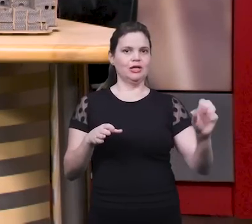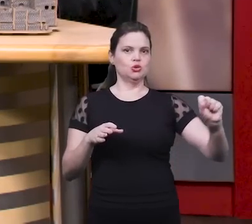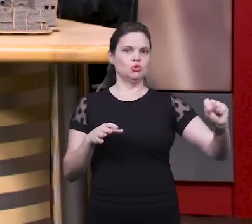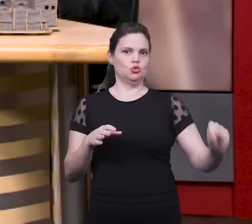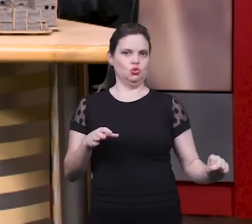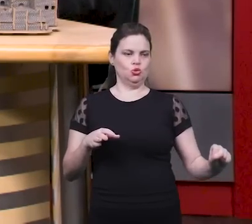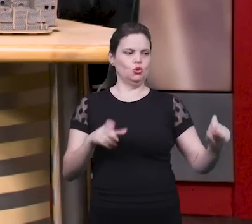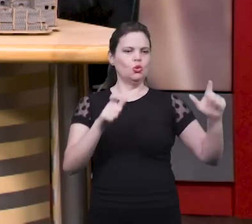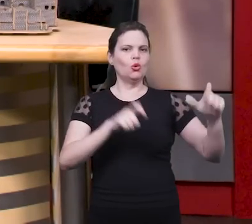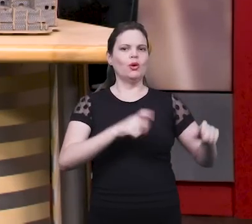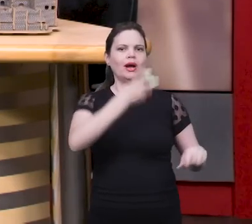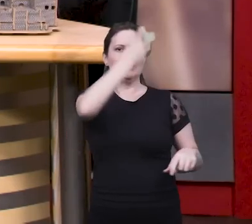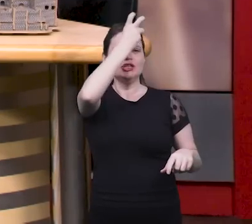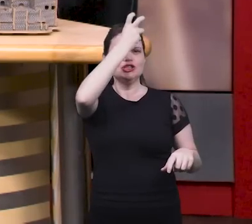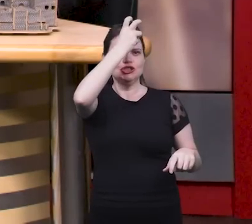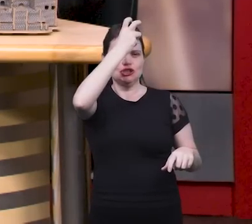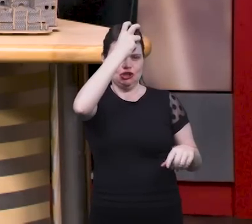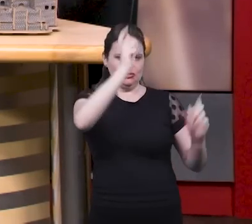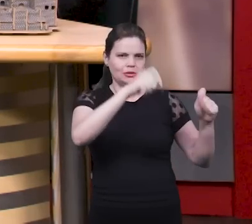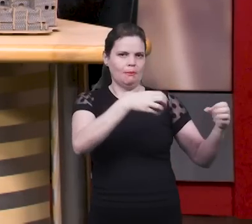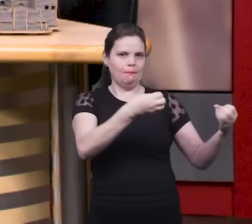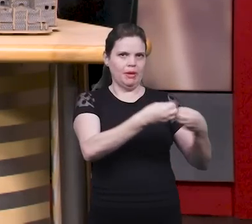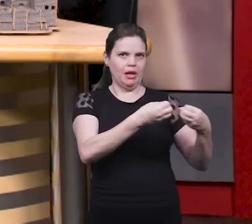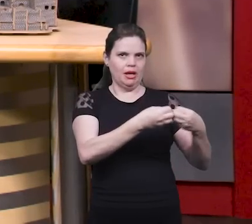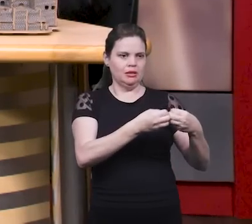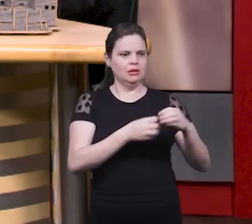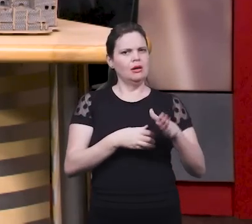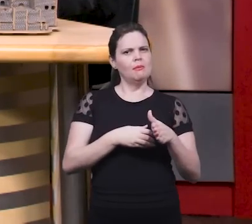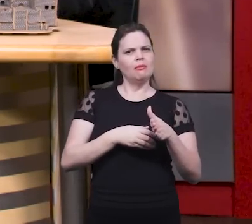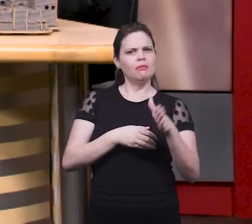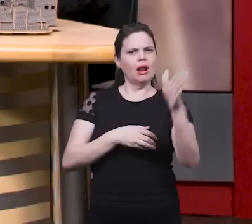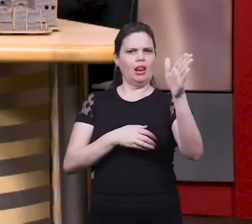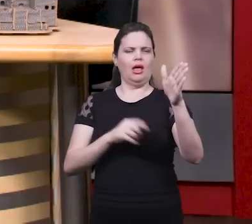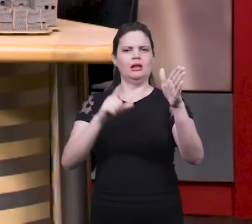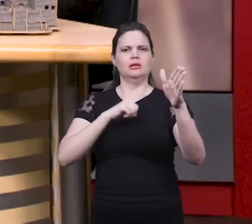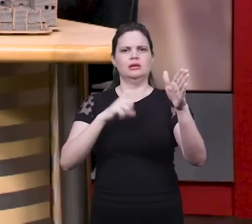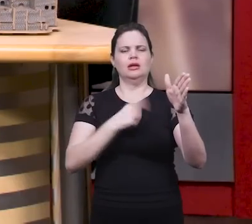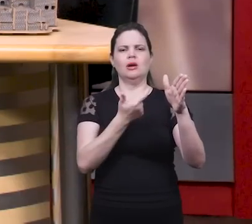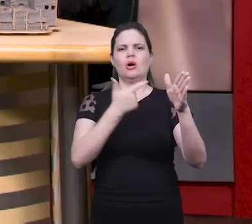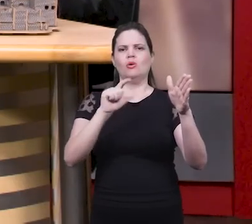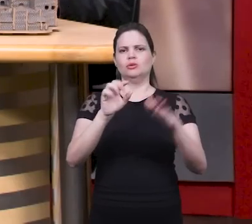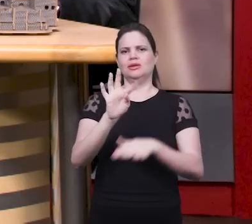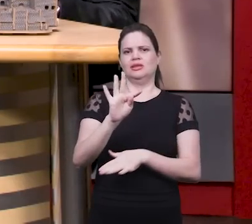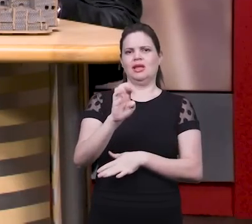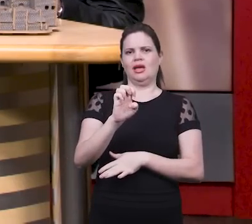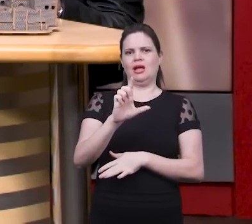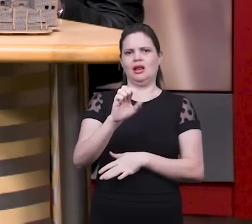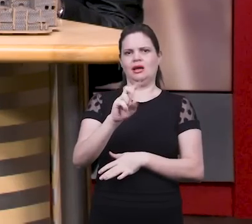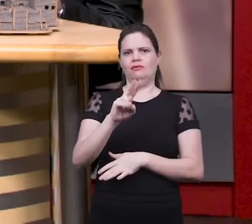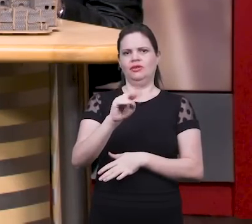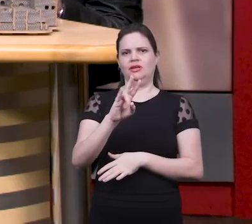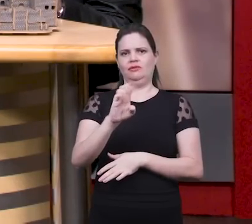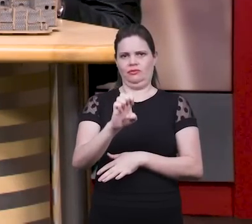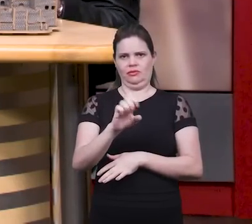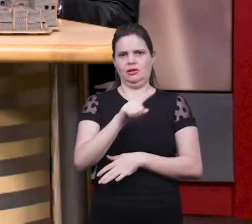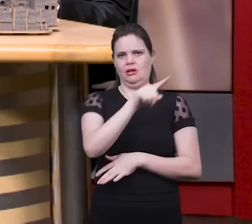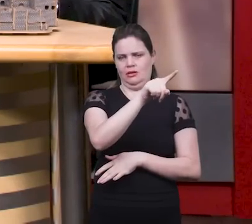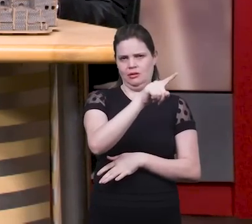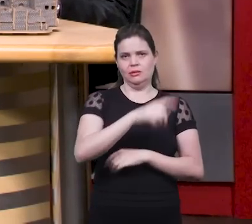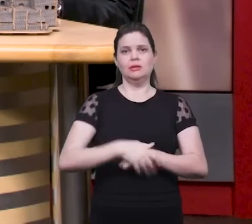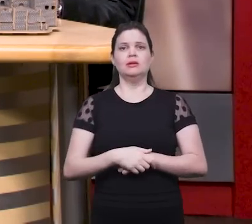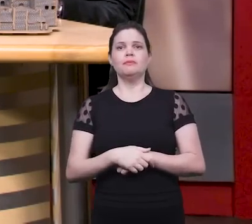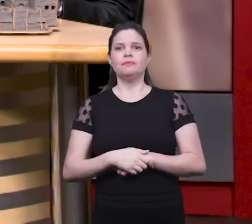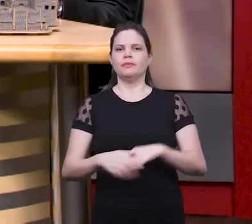lá para o Egito. Aquela parte de lá vai para o mar Mediterrâneo, Tel Aviv. E a parte de cá, de onde se tirou a